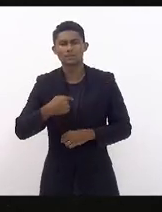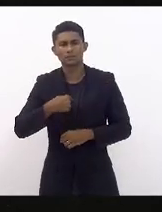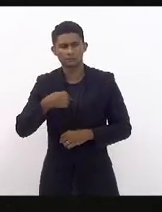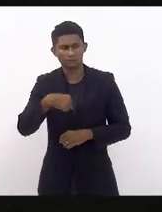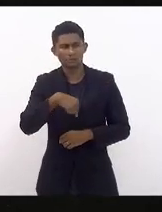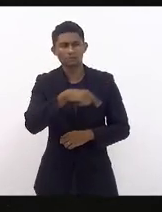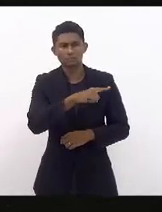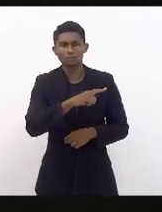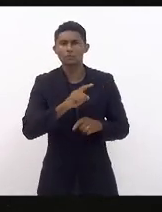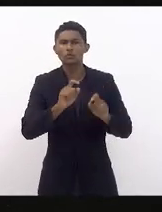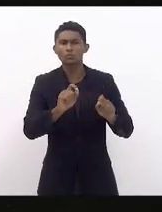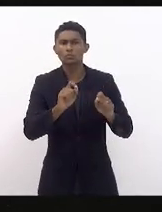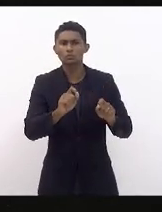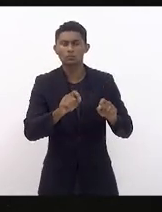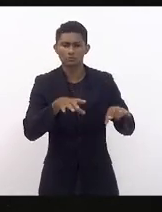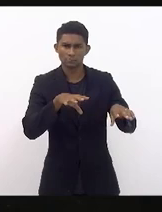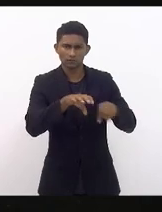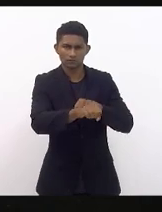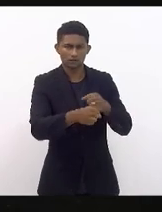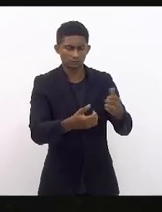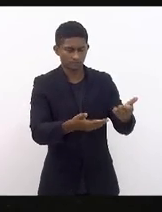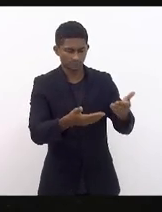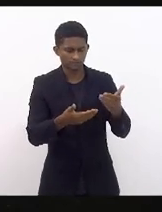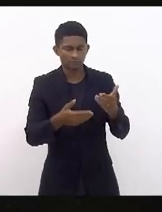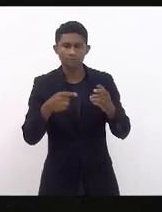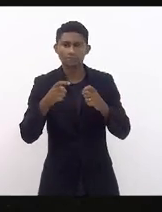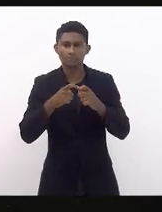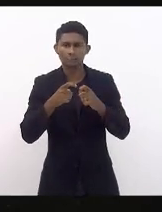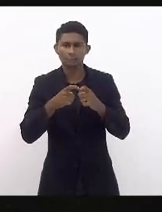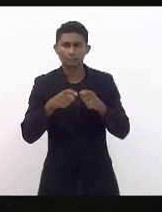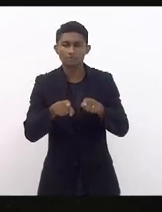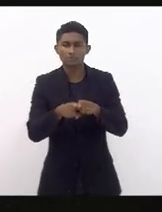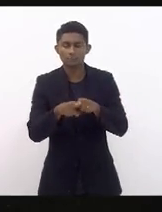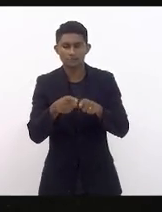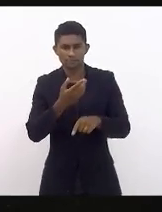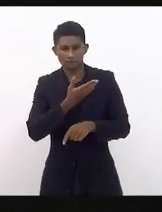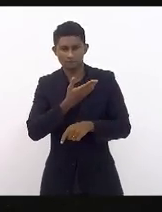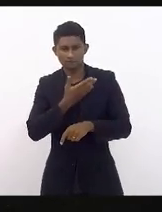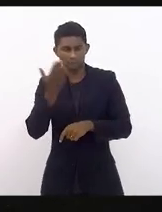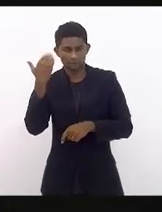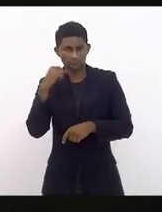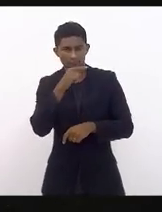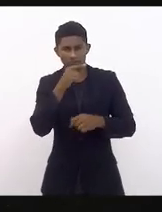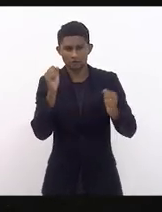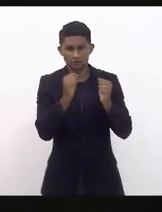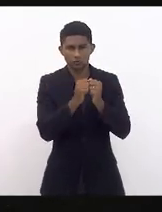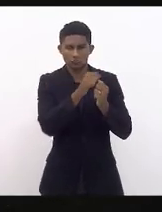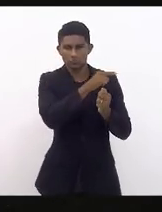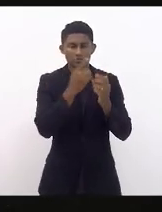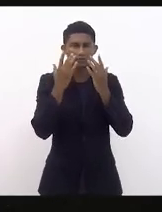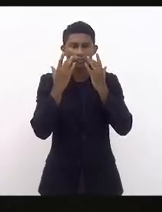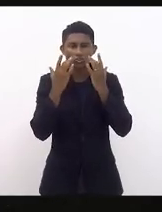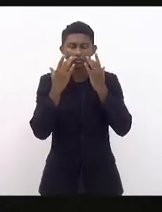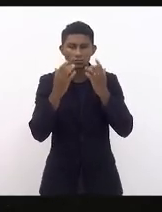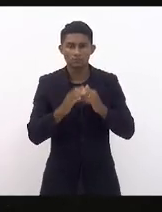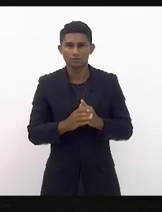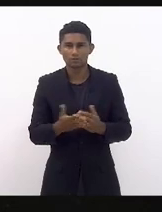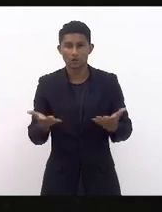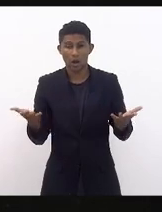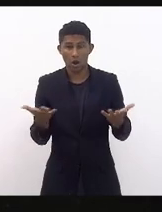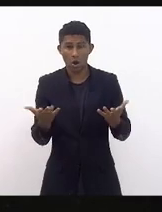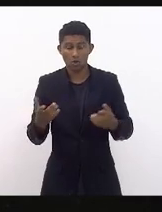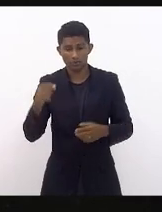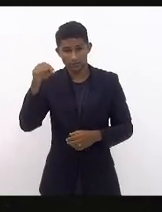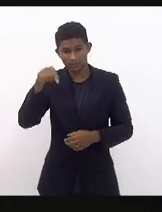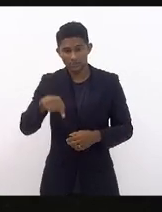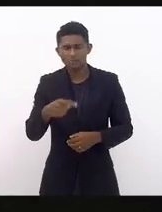recebendo o título de médico, juntamente com os demais colegas. E agora aqui,